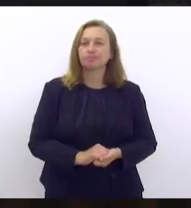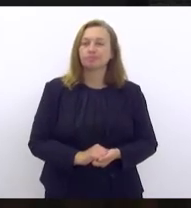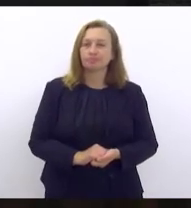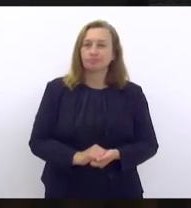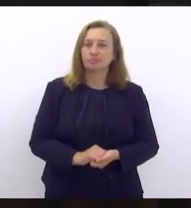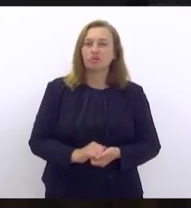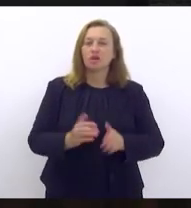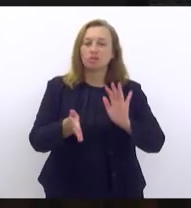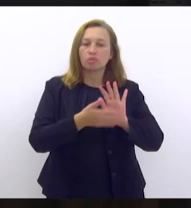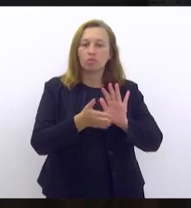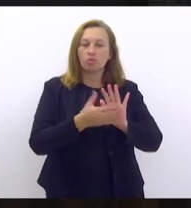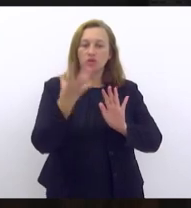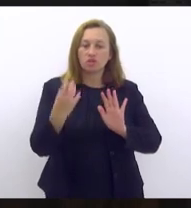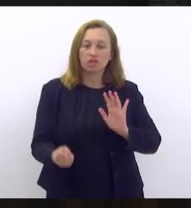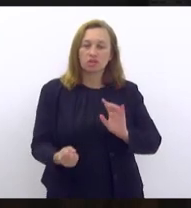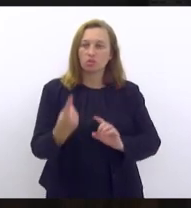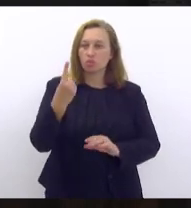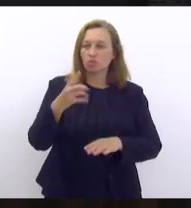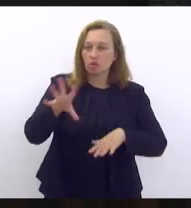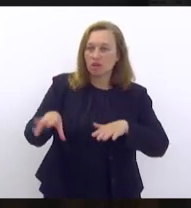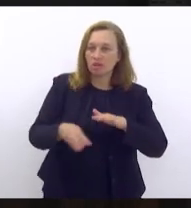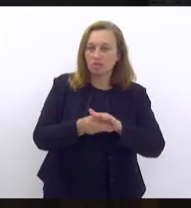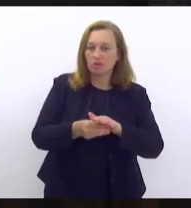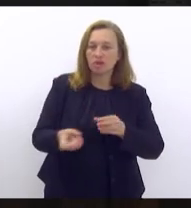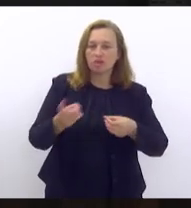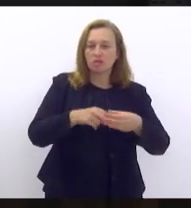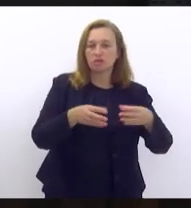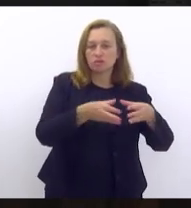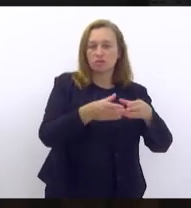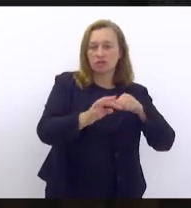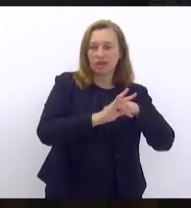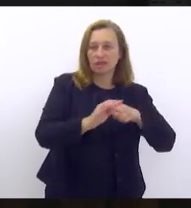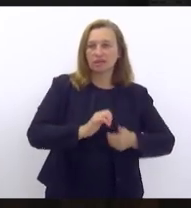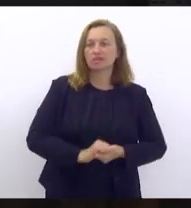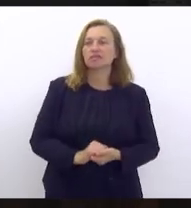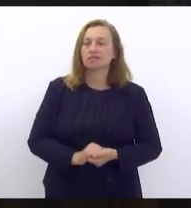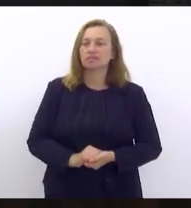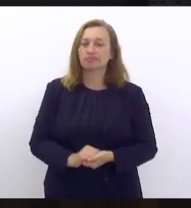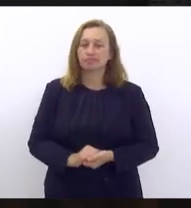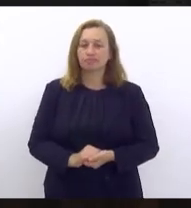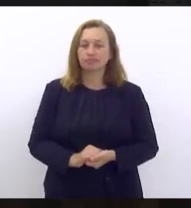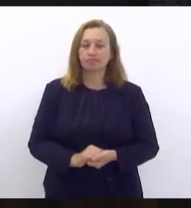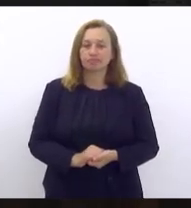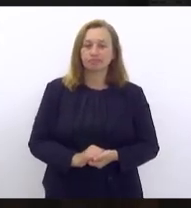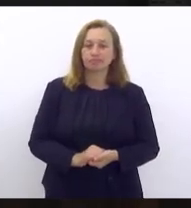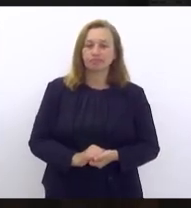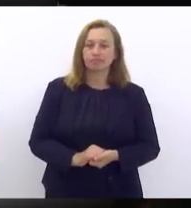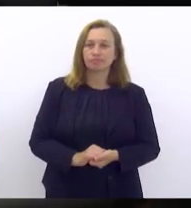a presente proposta recebeu uma emenda e retorna às comissões técnicas.